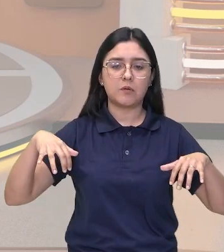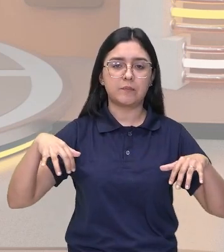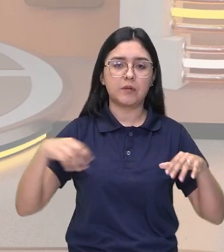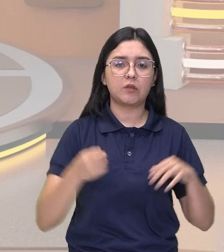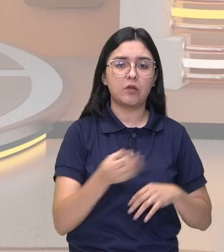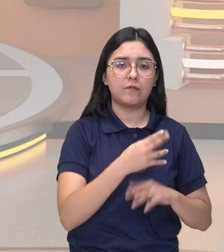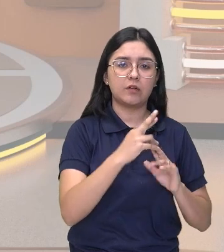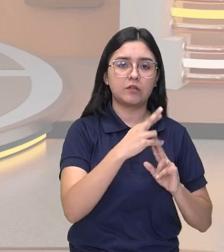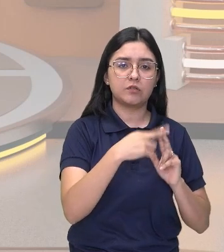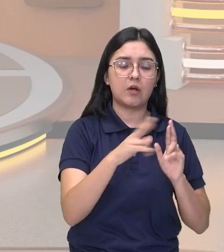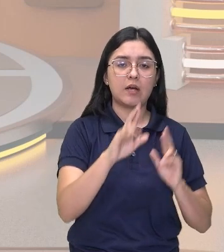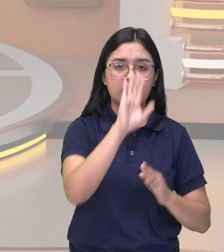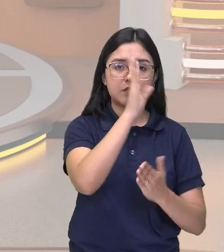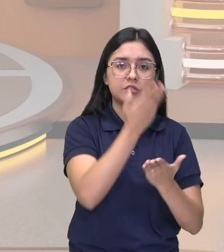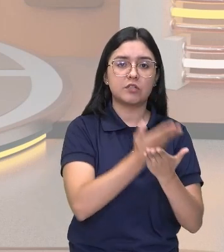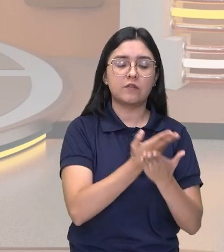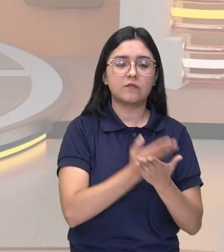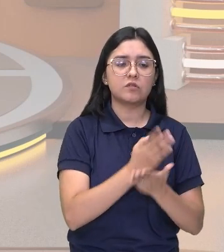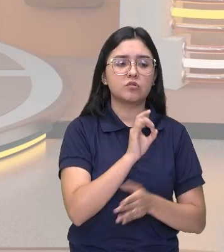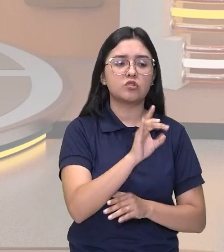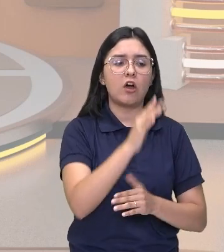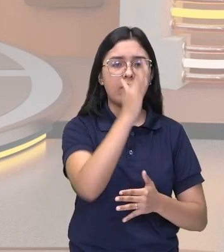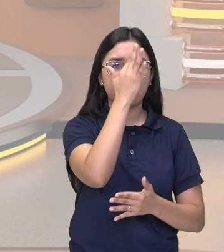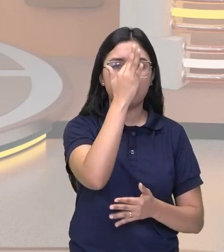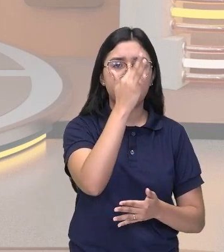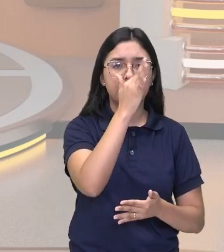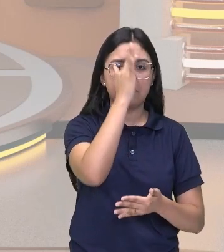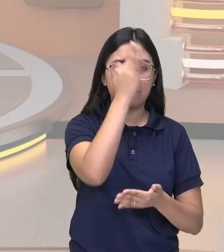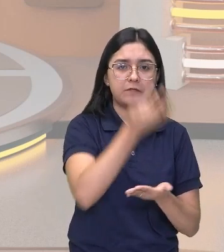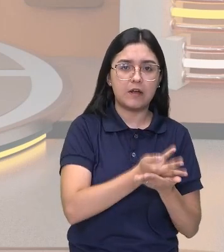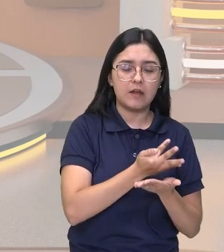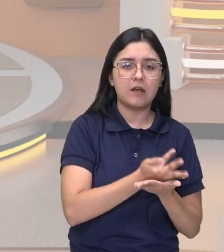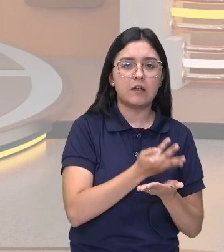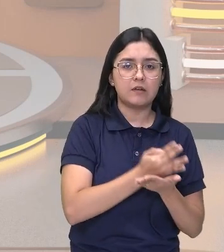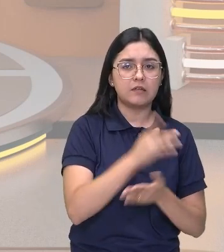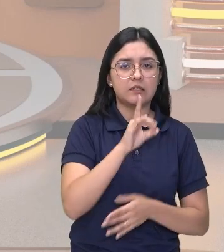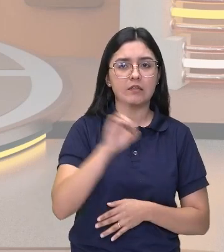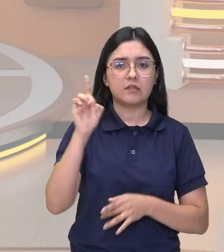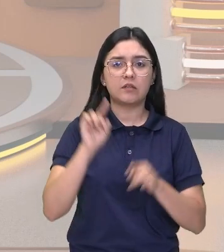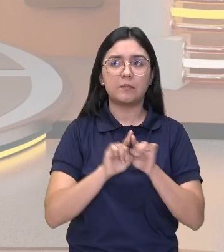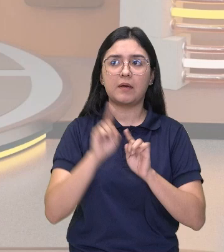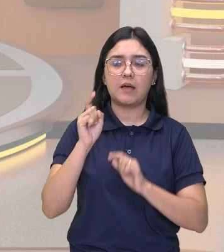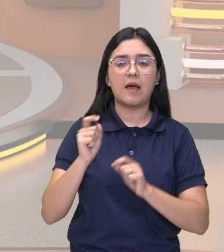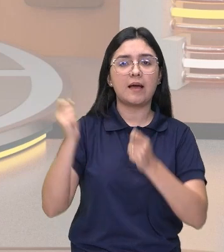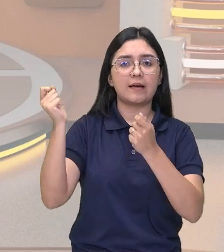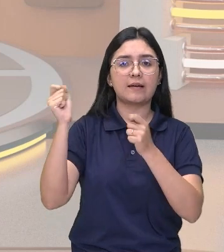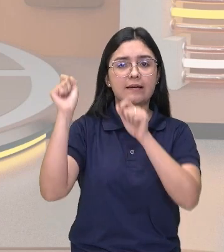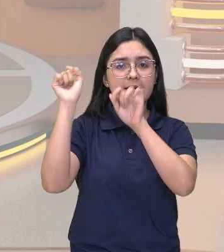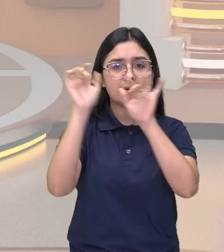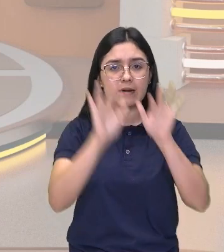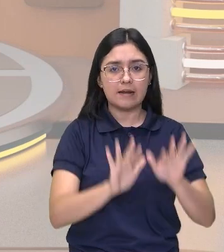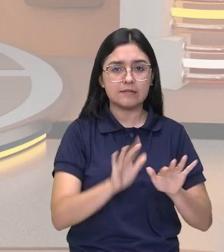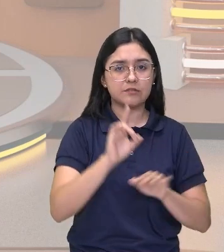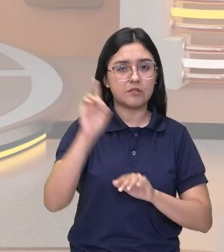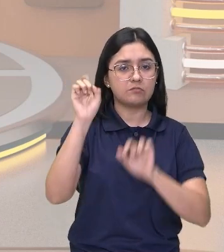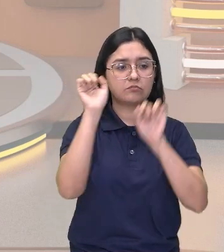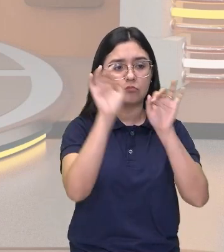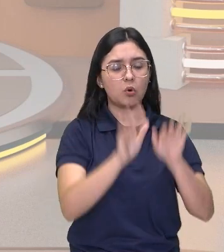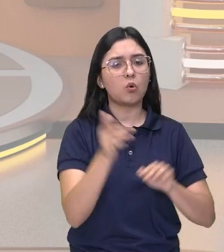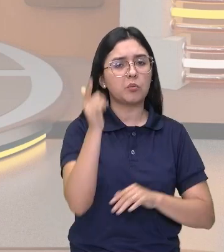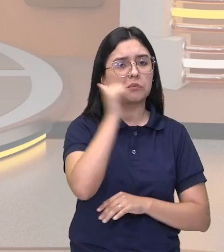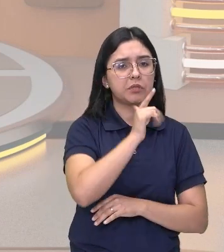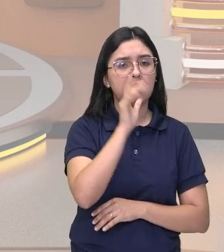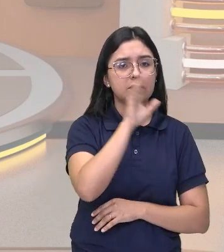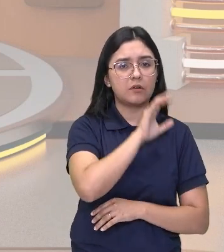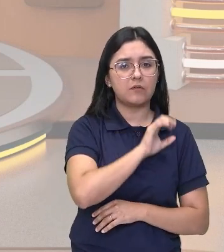cristã, acreditava que apenas a fé em Deus e pela graça divina seria adquirida a